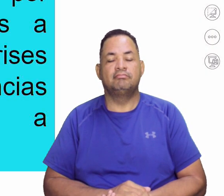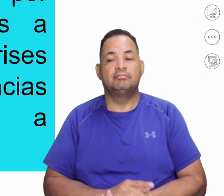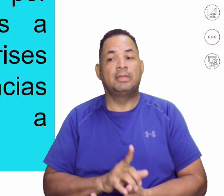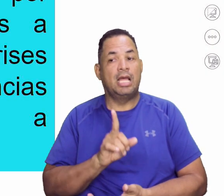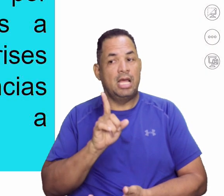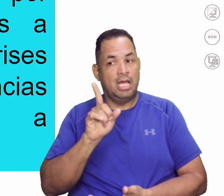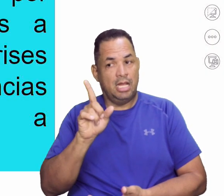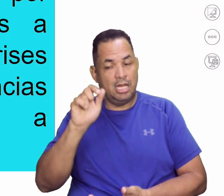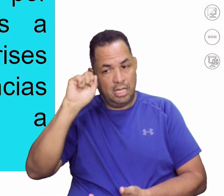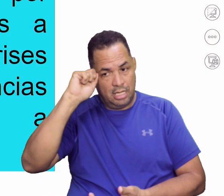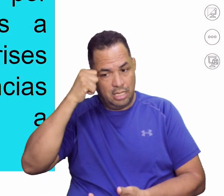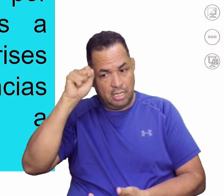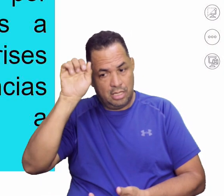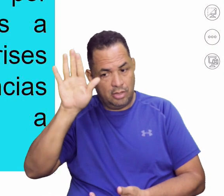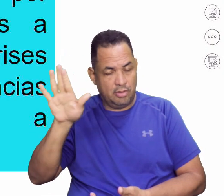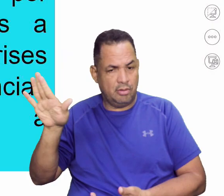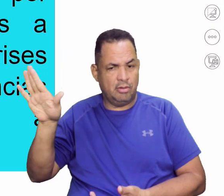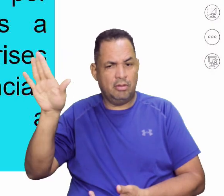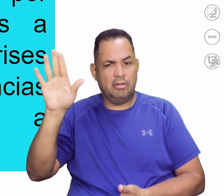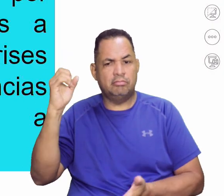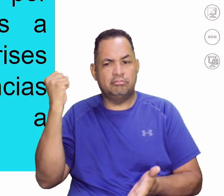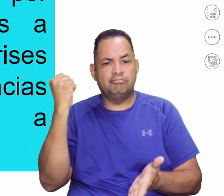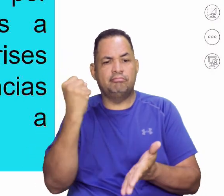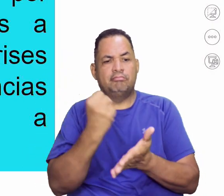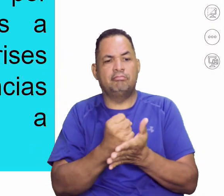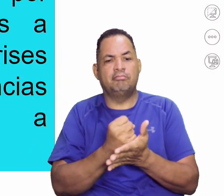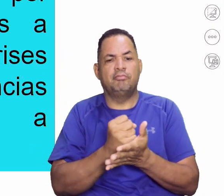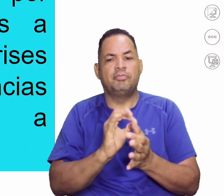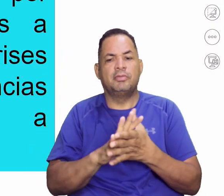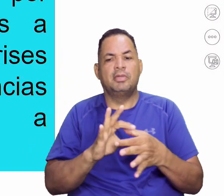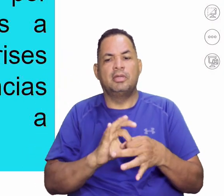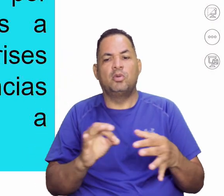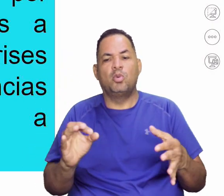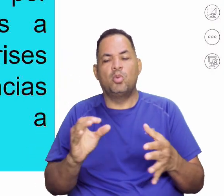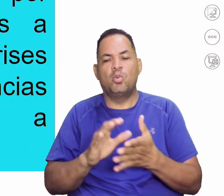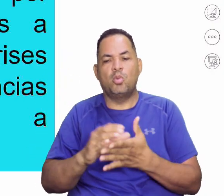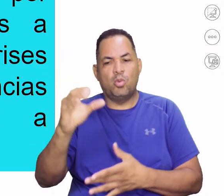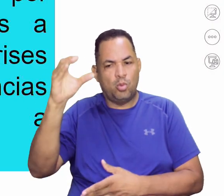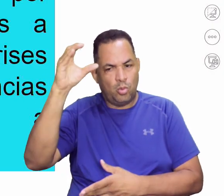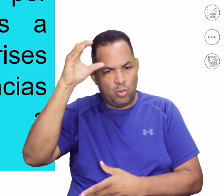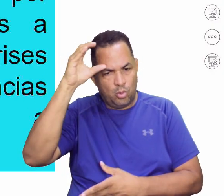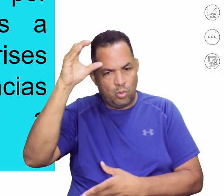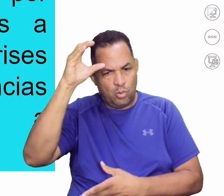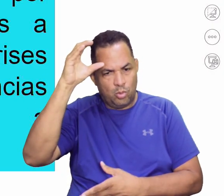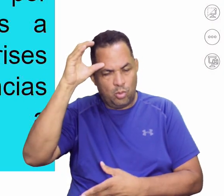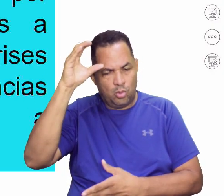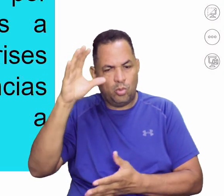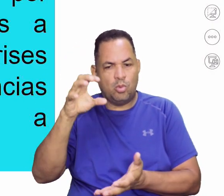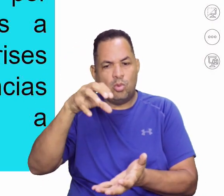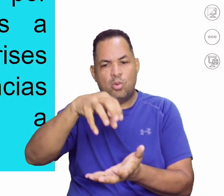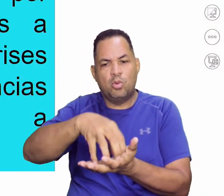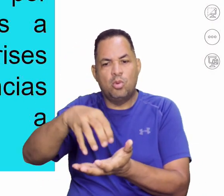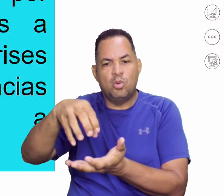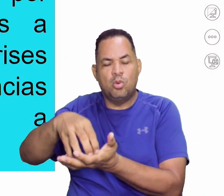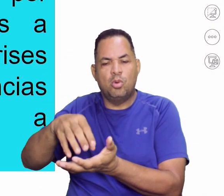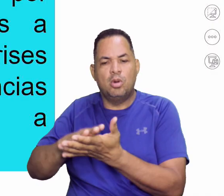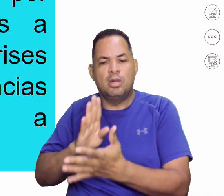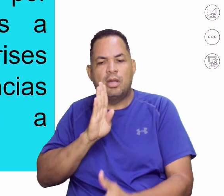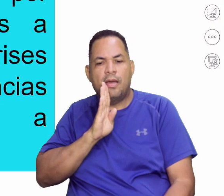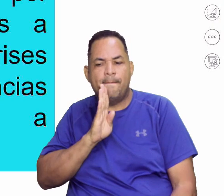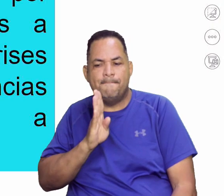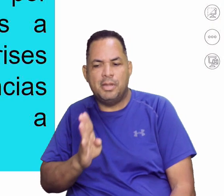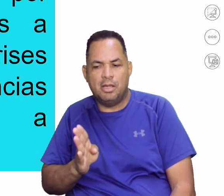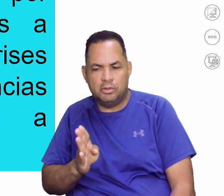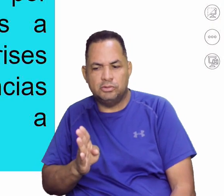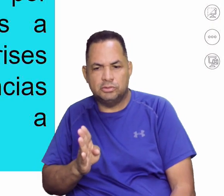Na África, um exemplo marcante foi o processo de independência do Congo, que era colônia da Bélgica. O